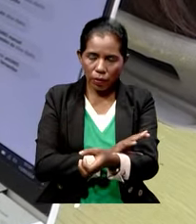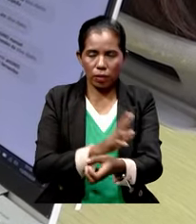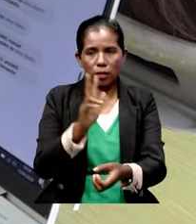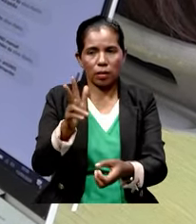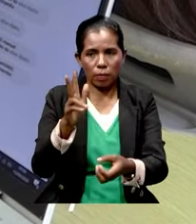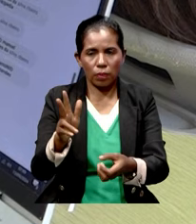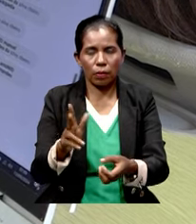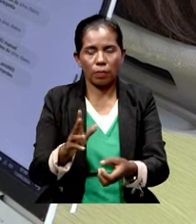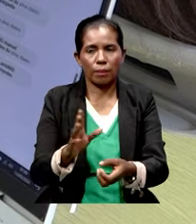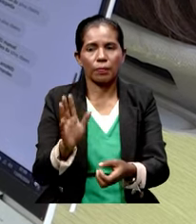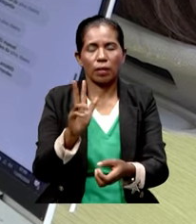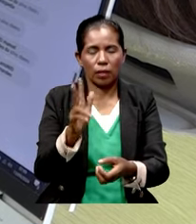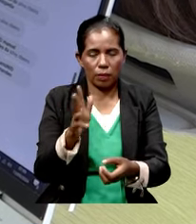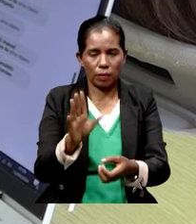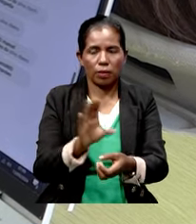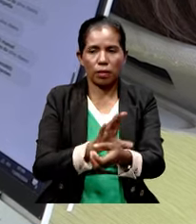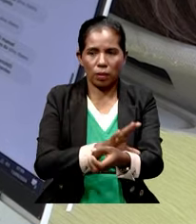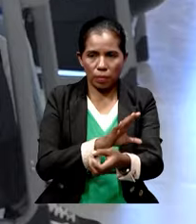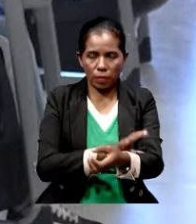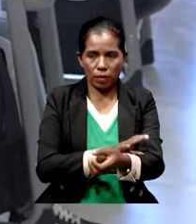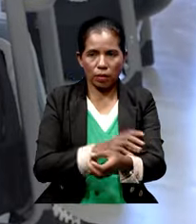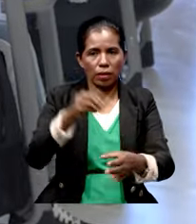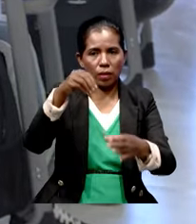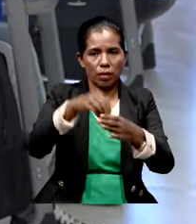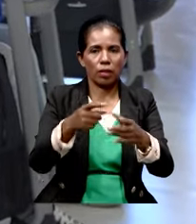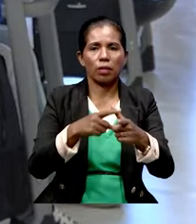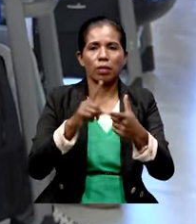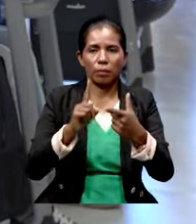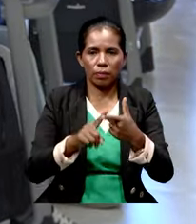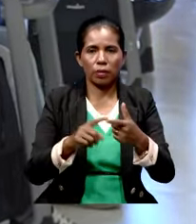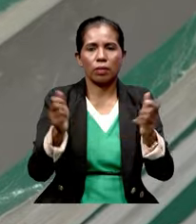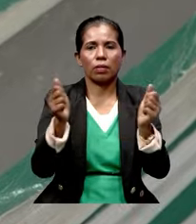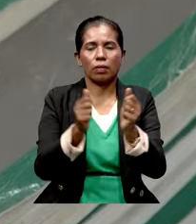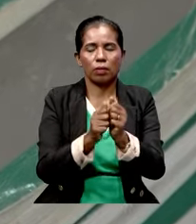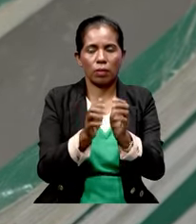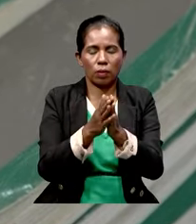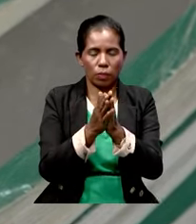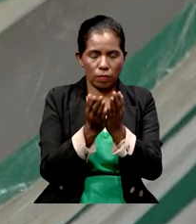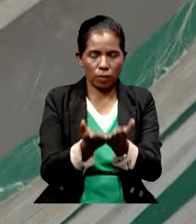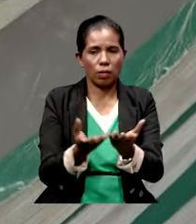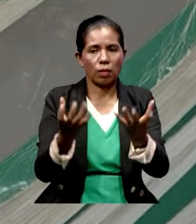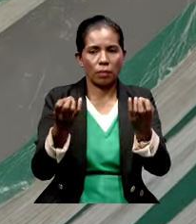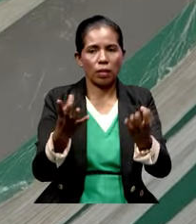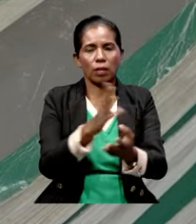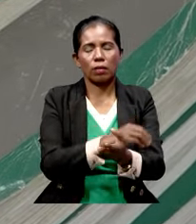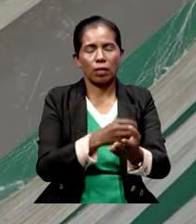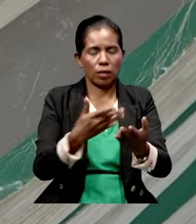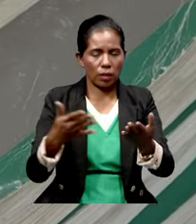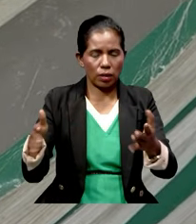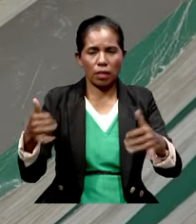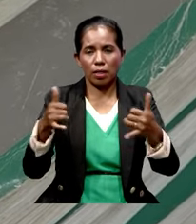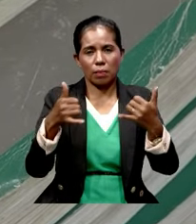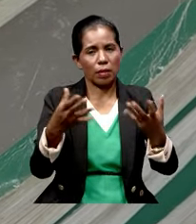nulu laptop ne tolu nulu na be e a laran a foin hotan livros barak los brinquelo